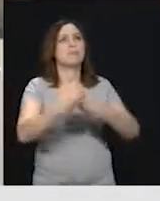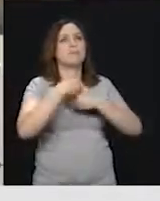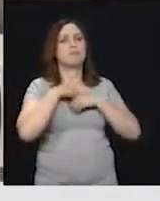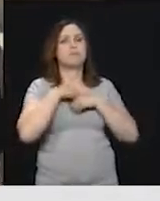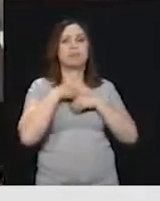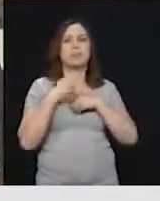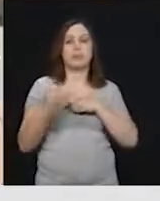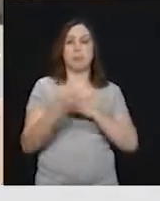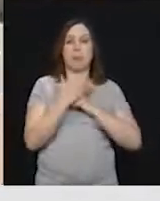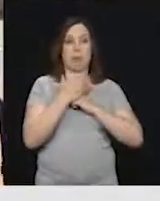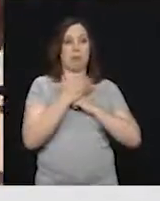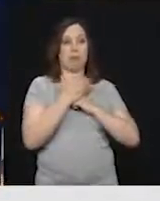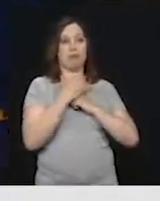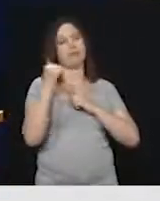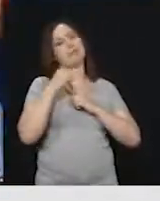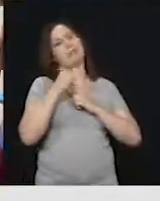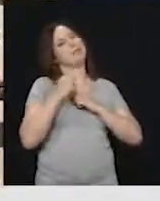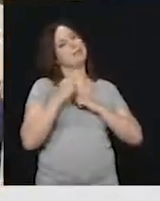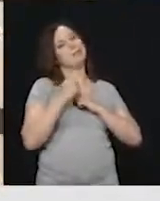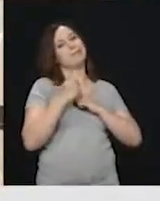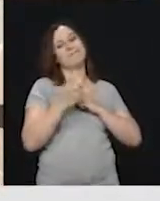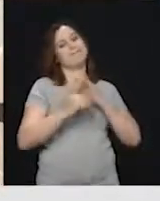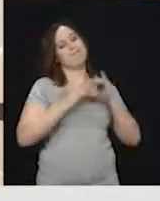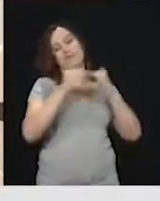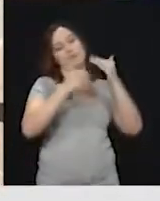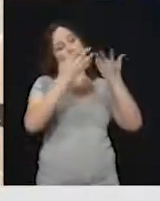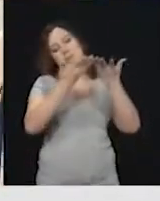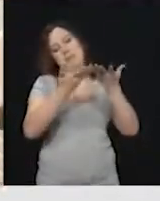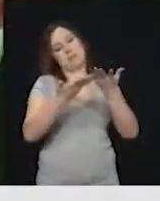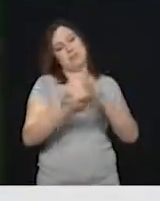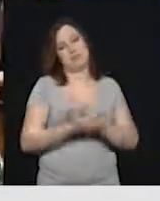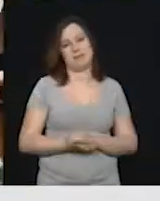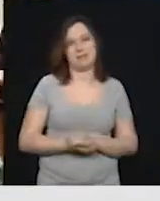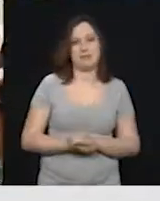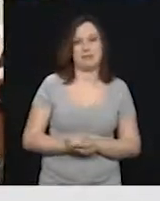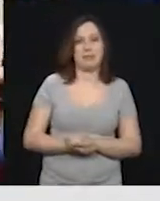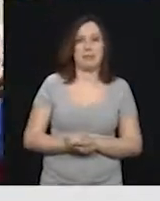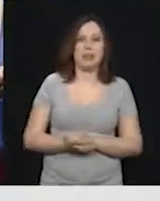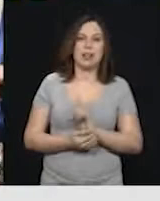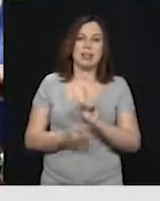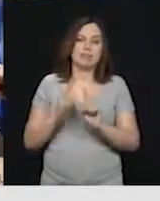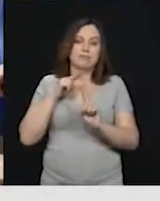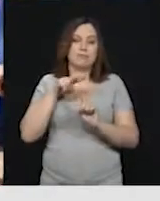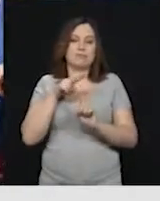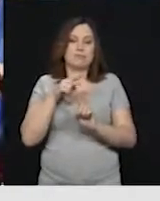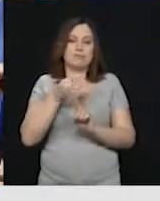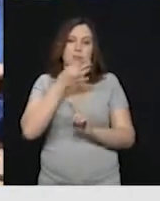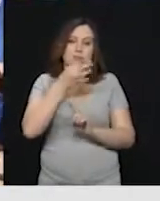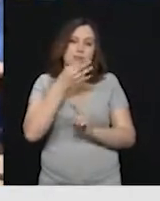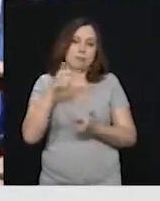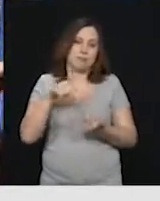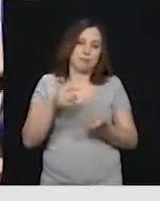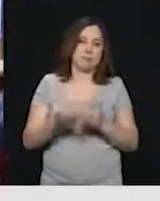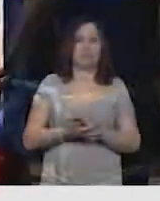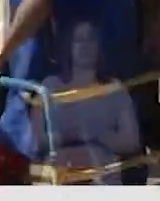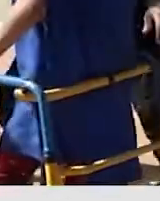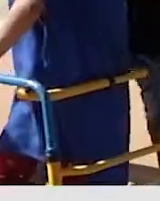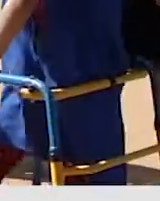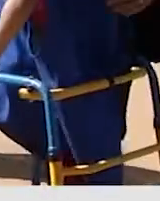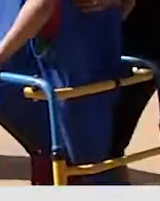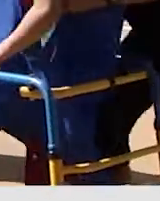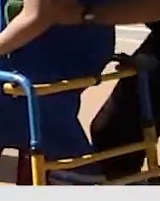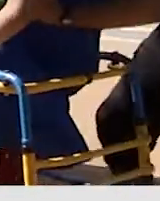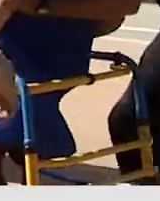vai adquirir quando você protege você e Nívea e é isso aí para desenvolver essas seguranças a confiança talvez nesse